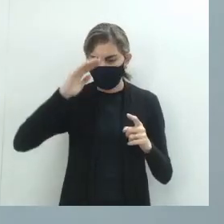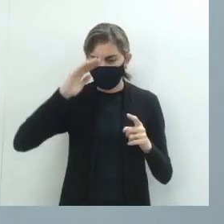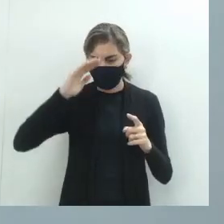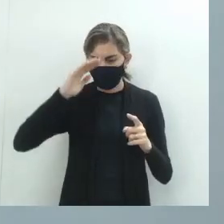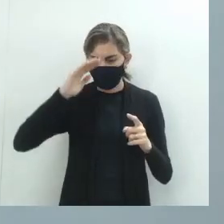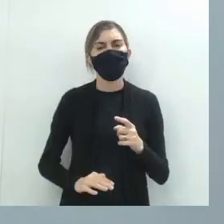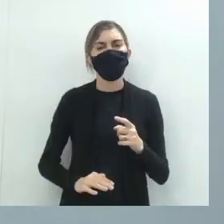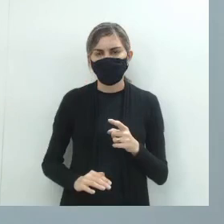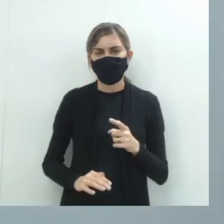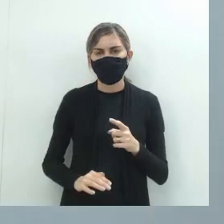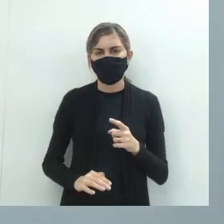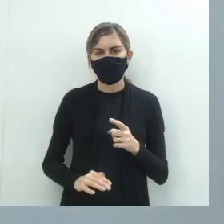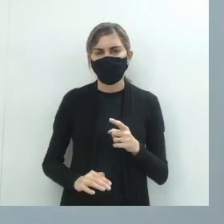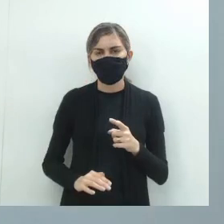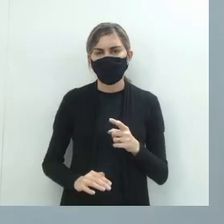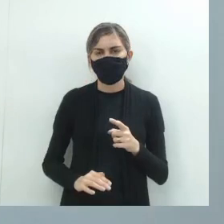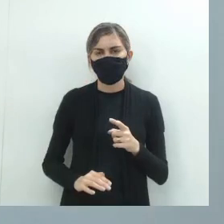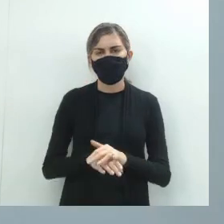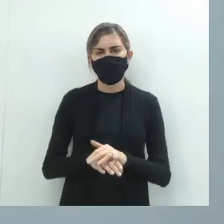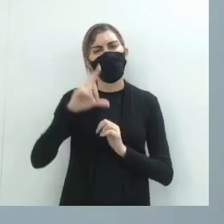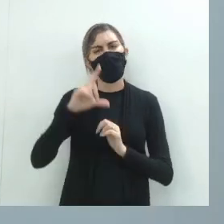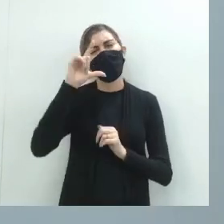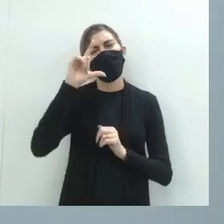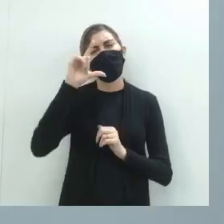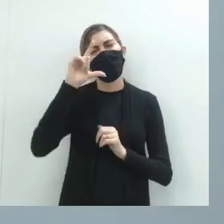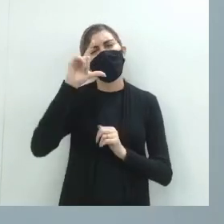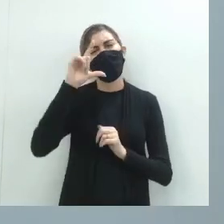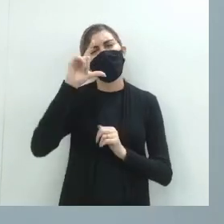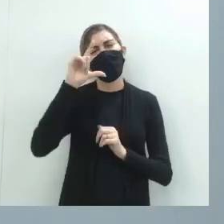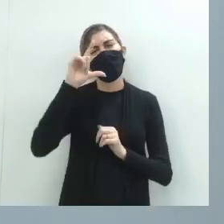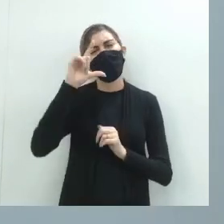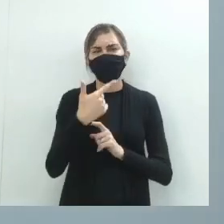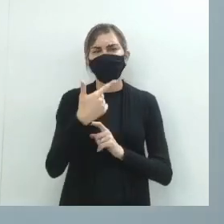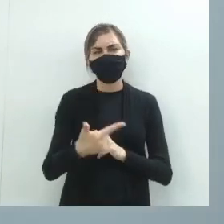zero absoluto chega a ser menos